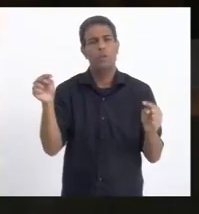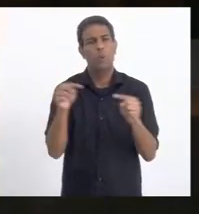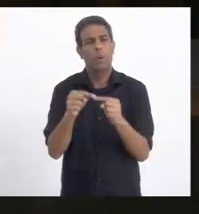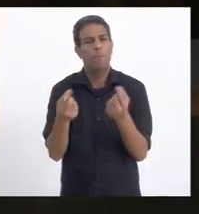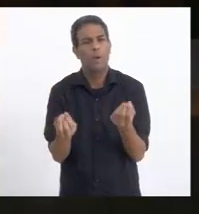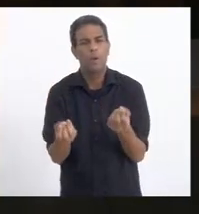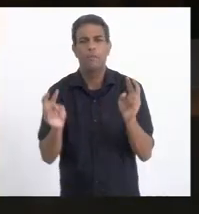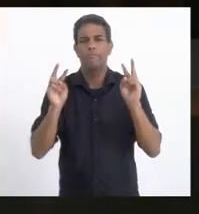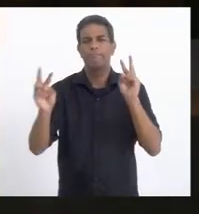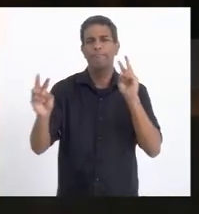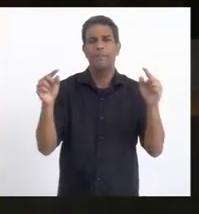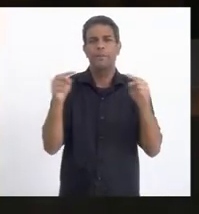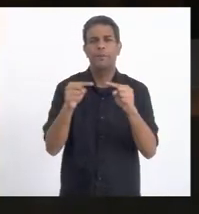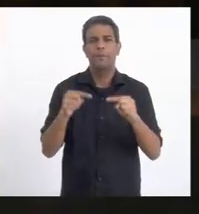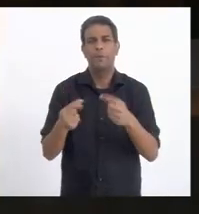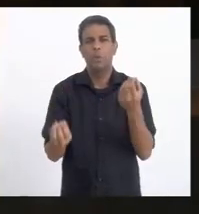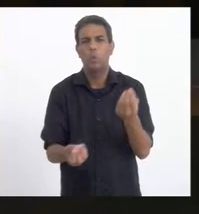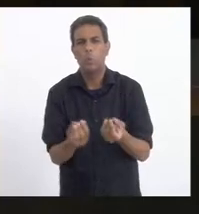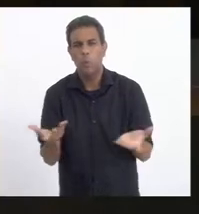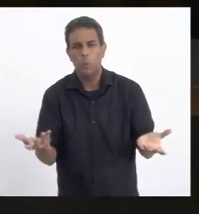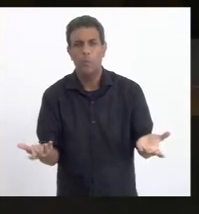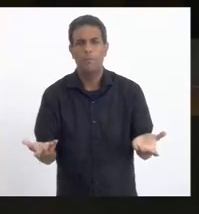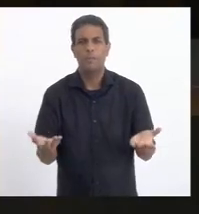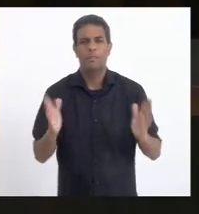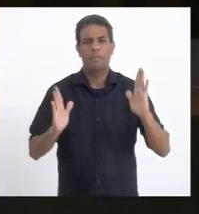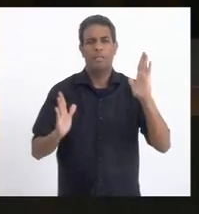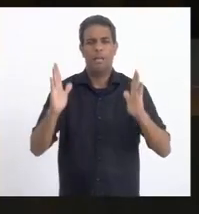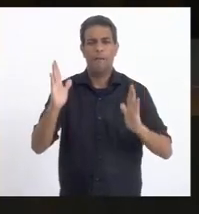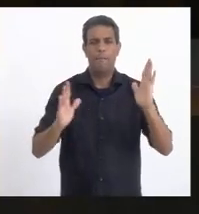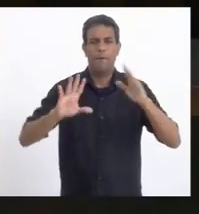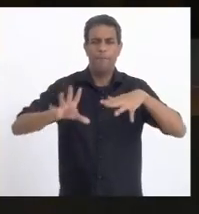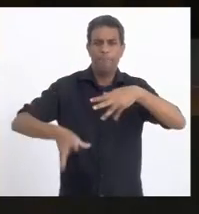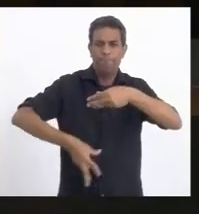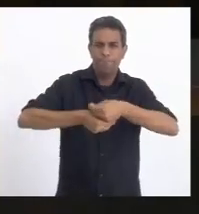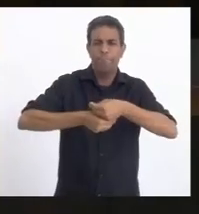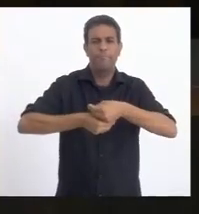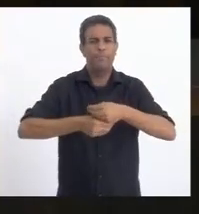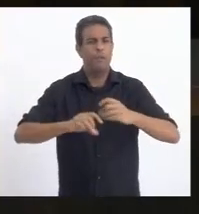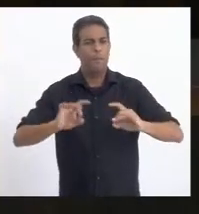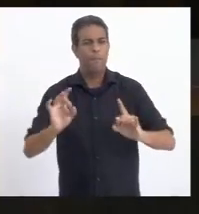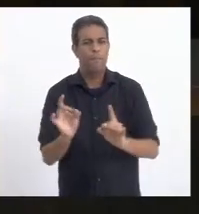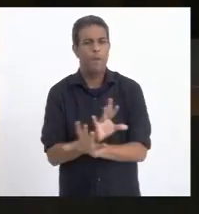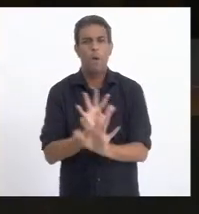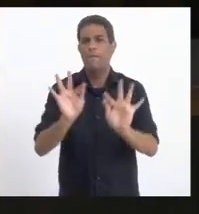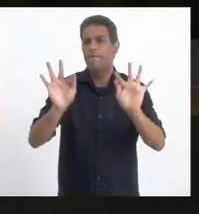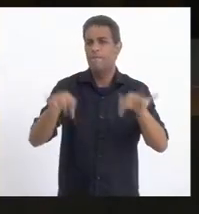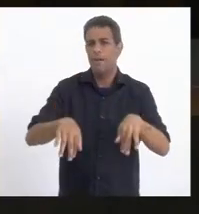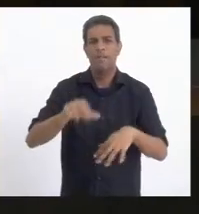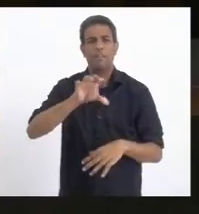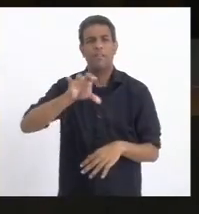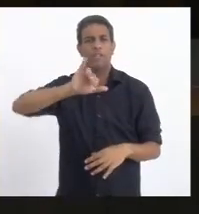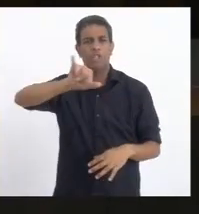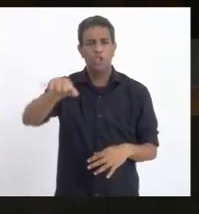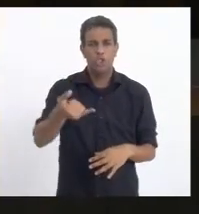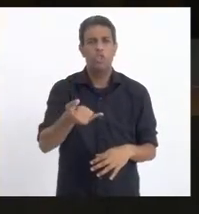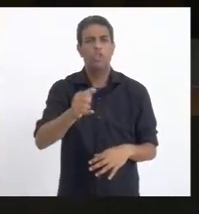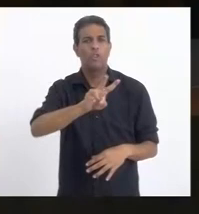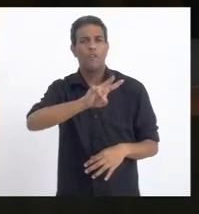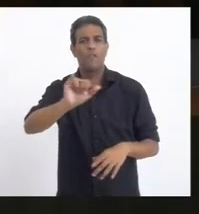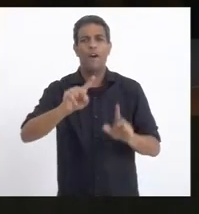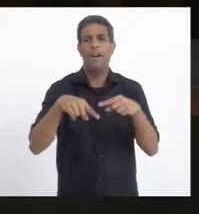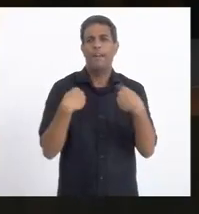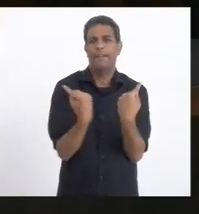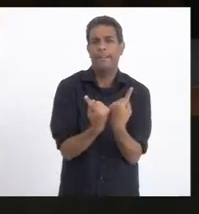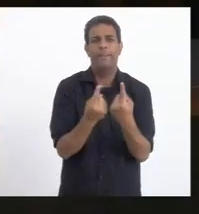boga esses essa o prazo das emendas tenha terminado a ccj vai se reunir